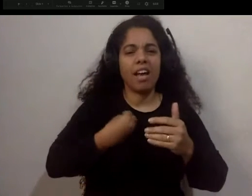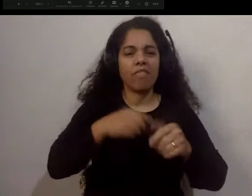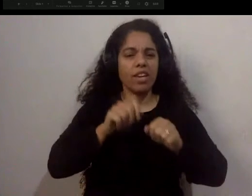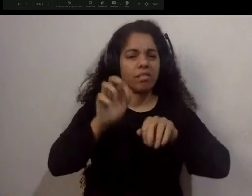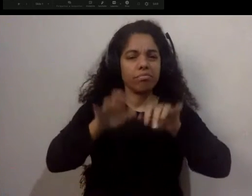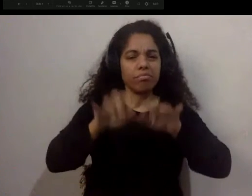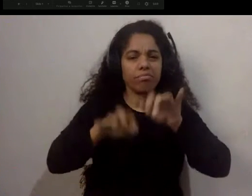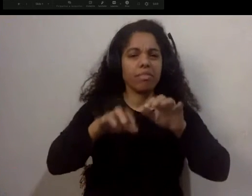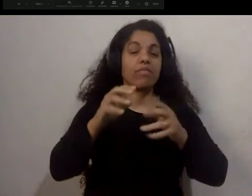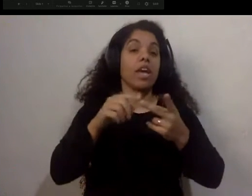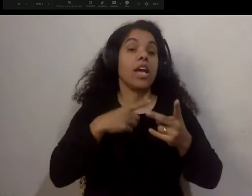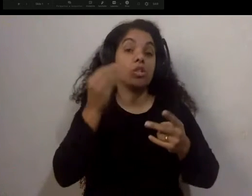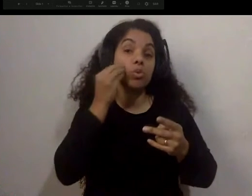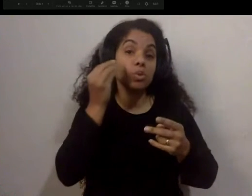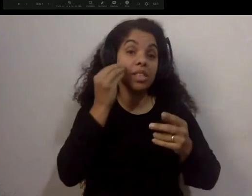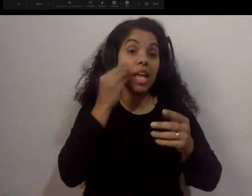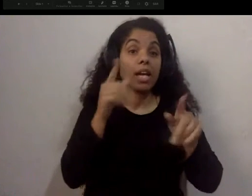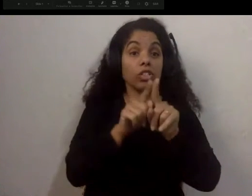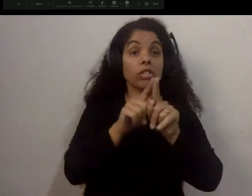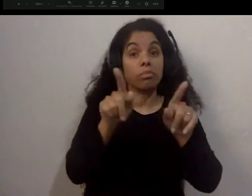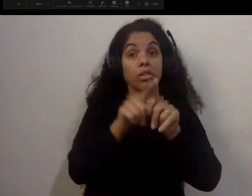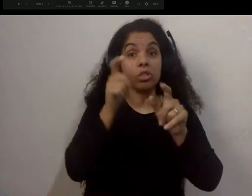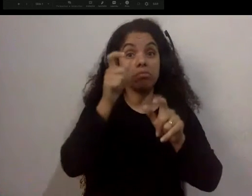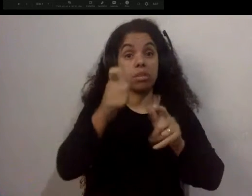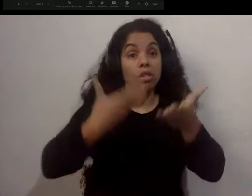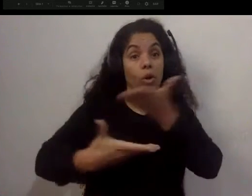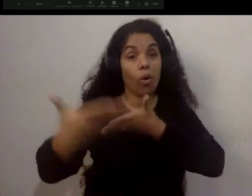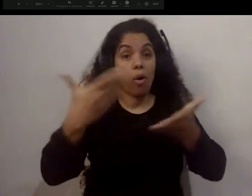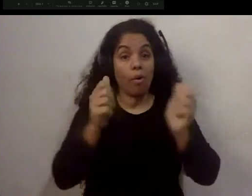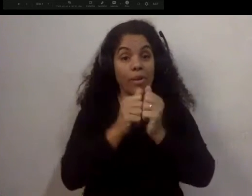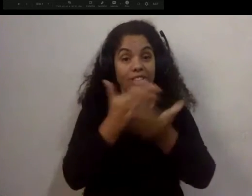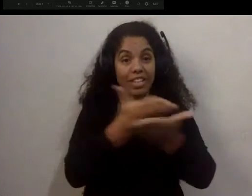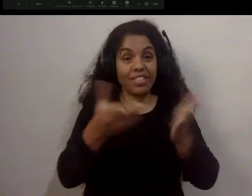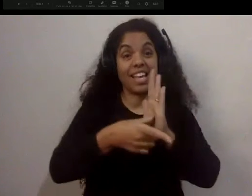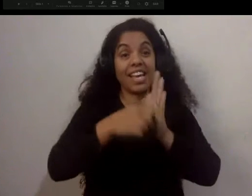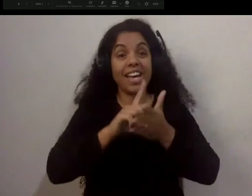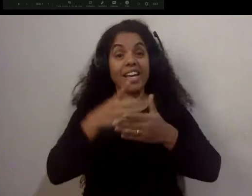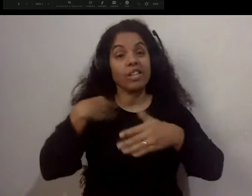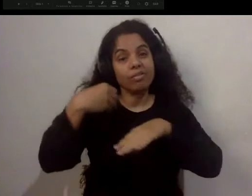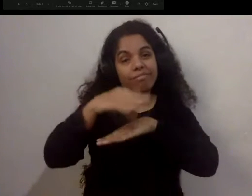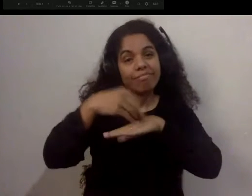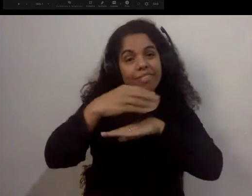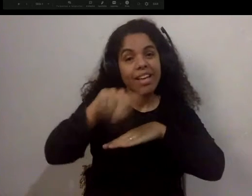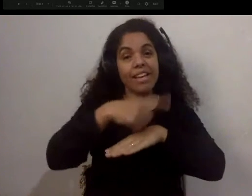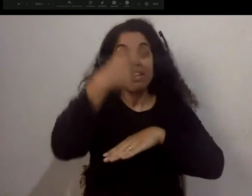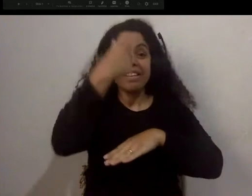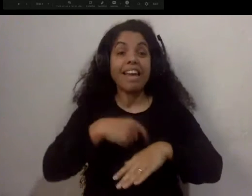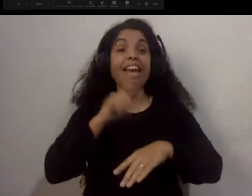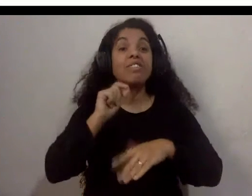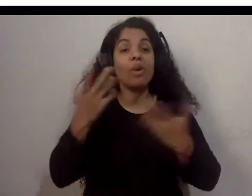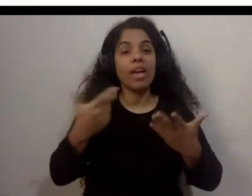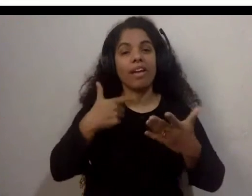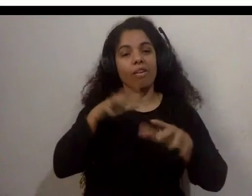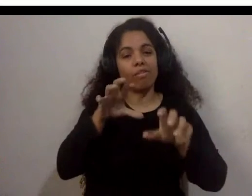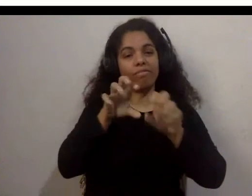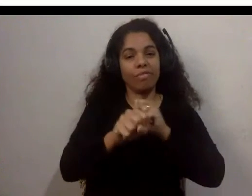teste. E eu acho que seria interessante compartilhar isso aqui. Antes, eu só queria falar um pouco quem sou eu. Eu sou